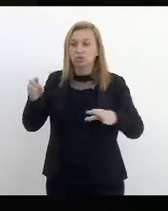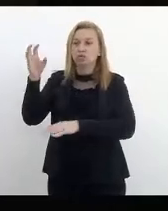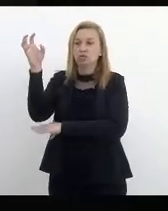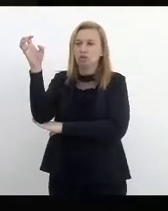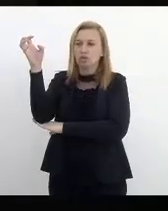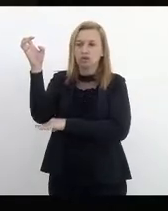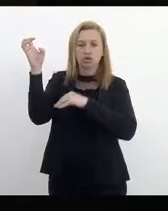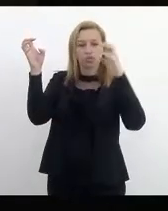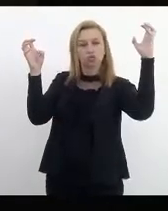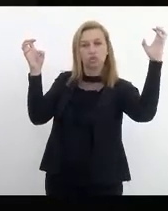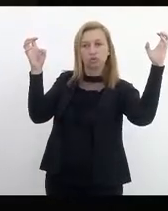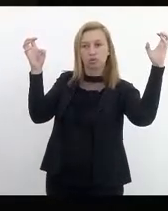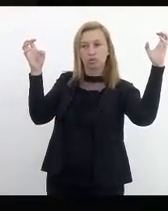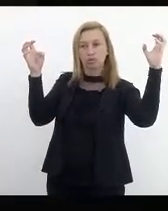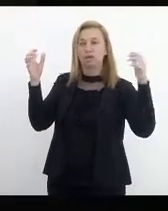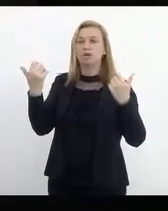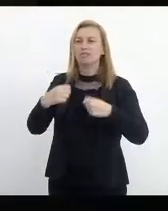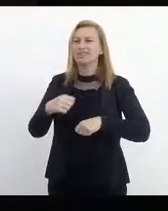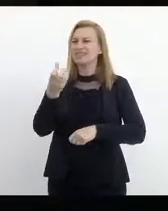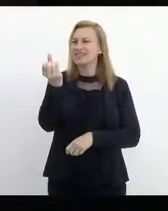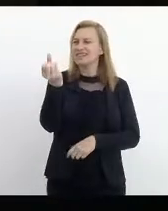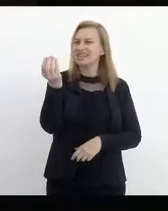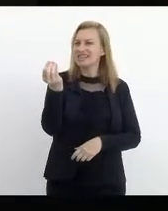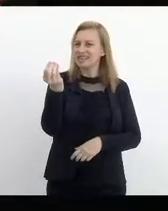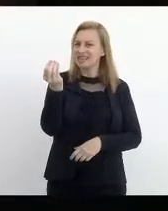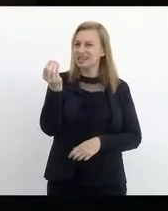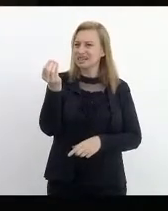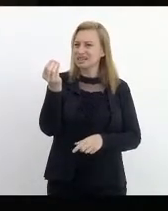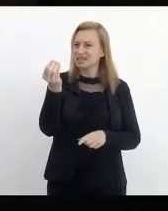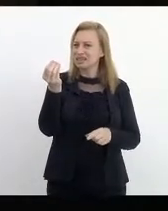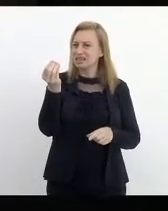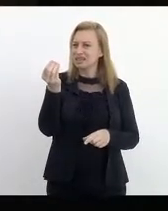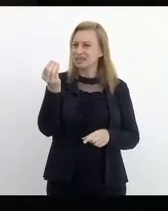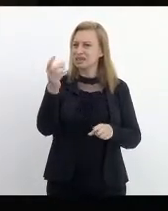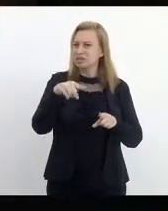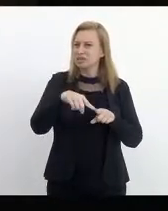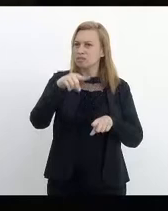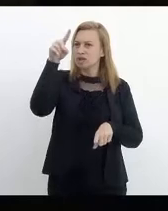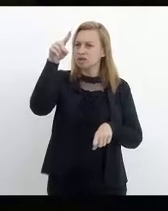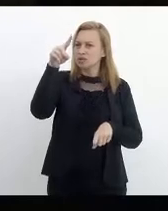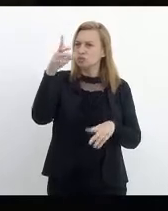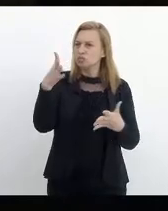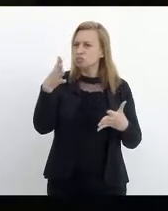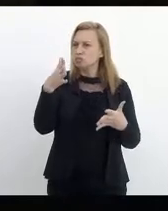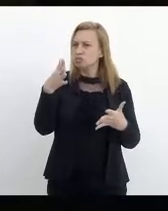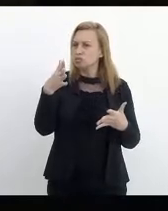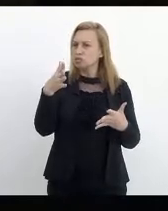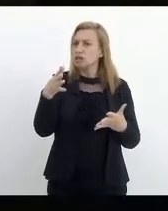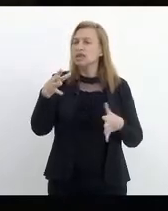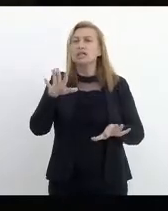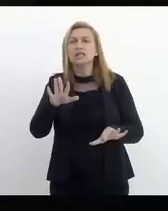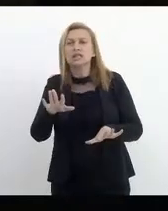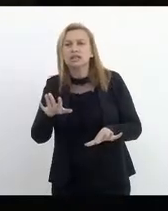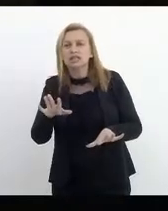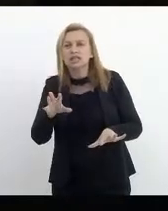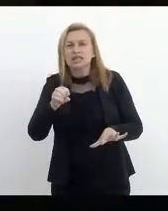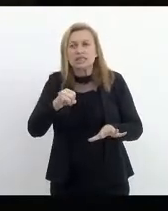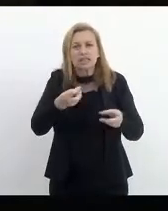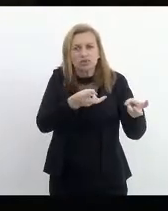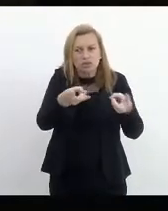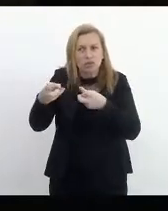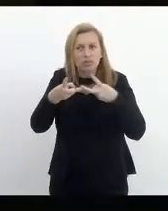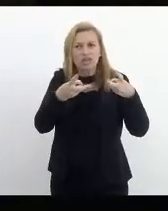Beto sabe isso tem que ser no mínimo 60 metros o pão se nós assistir Se nós